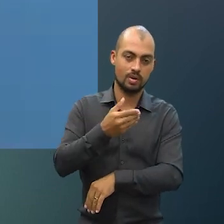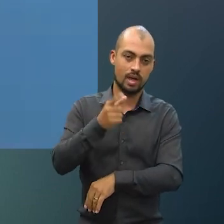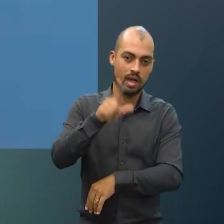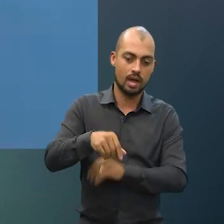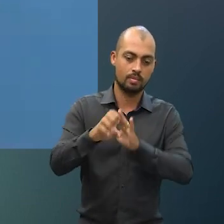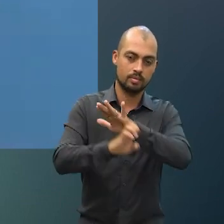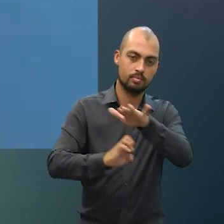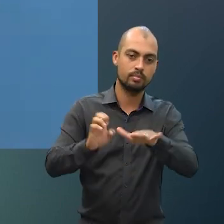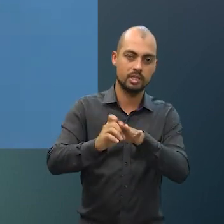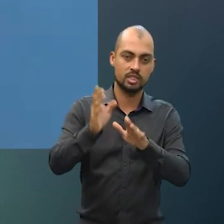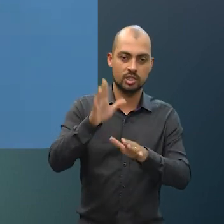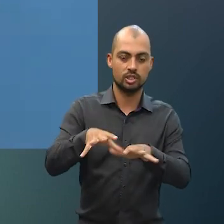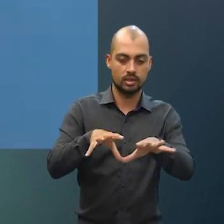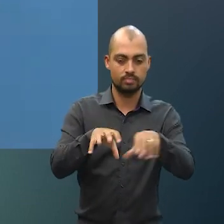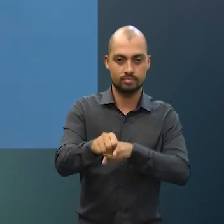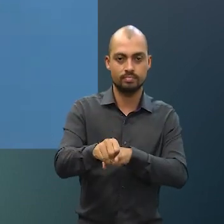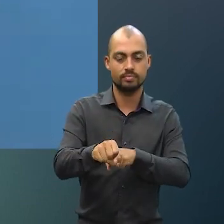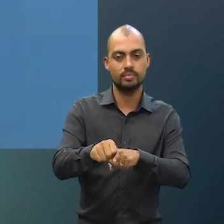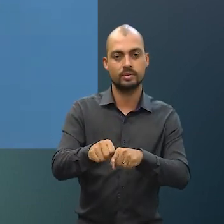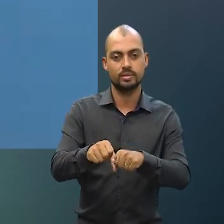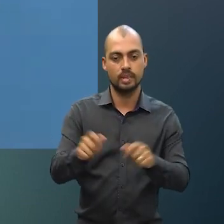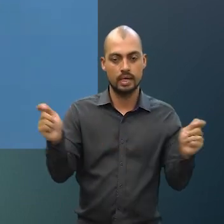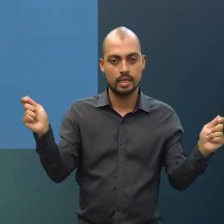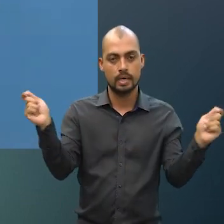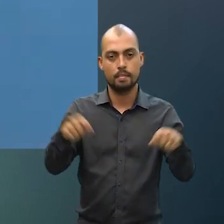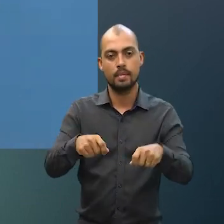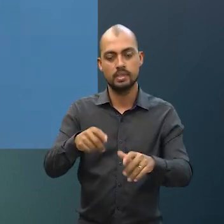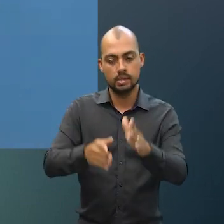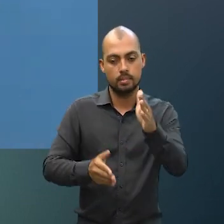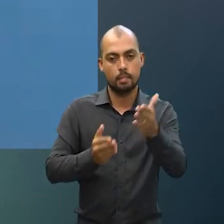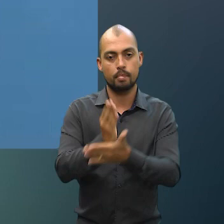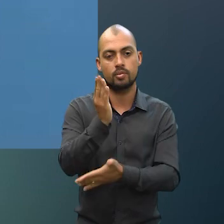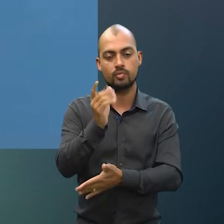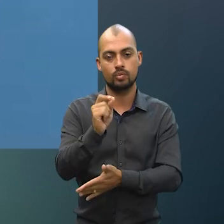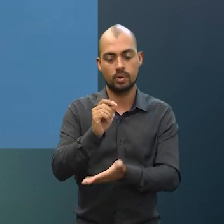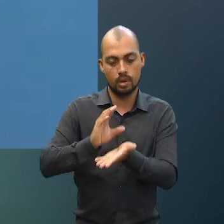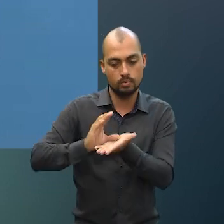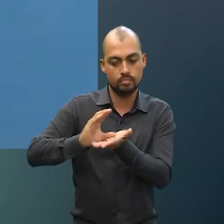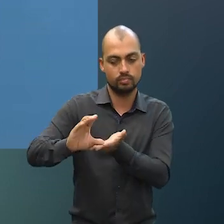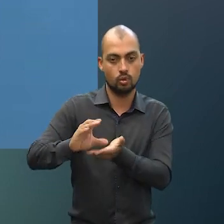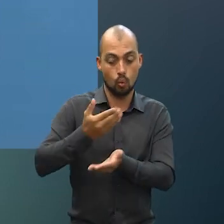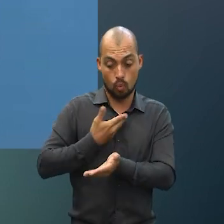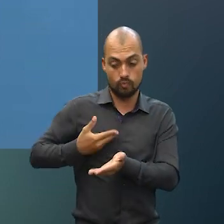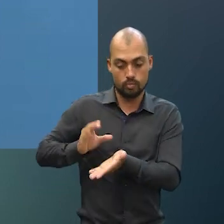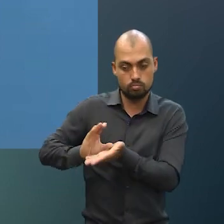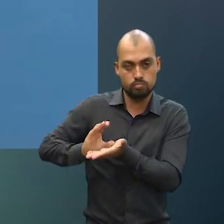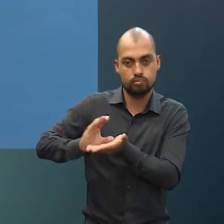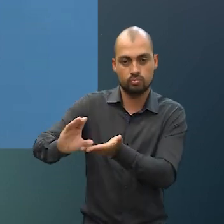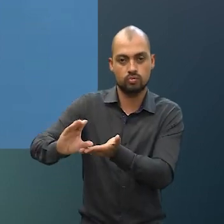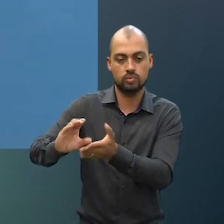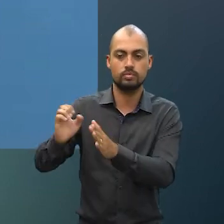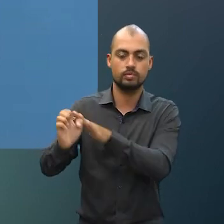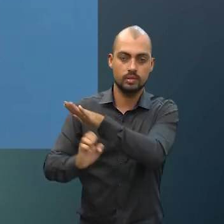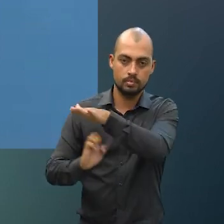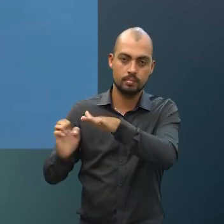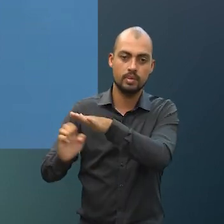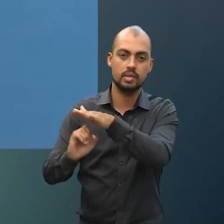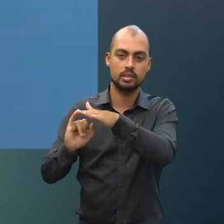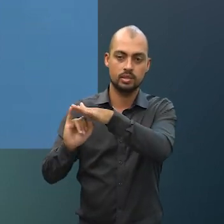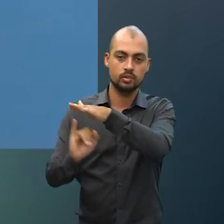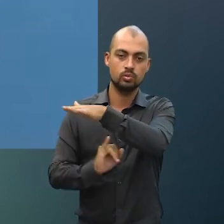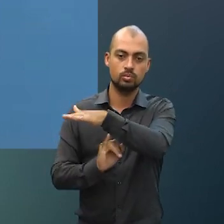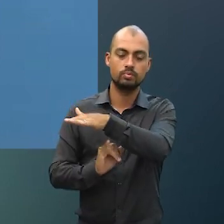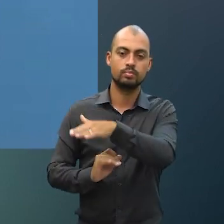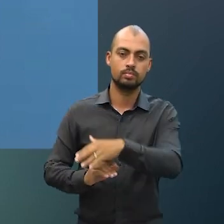e aprovada para participar desse projeto, que é um projeto de investimento do governo para levar indústrias para Portugal. Isso